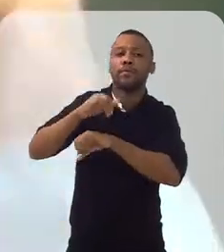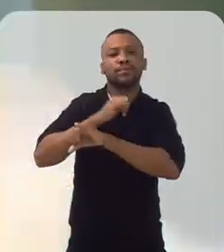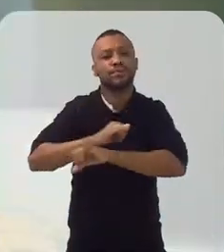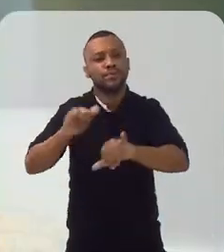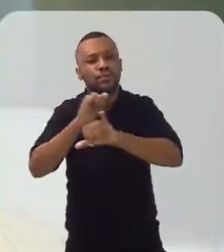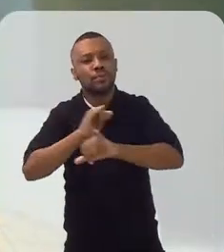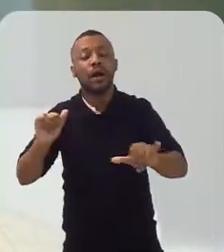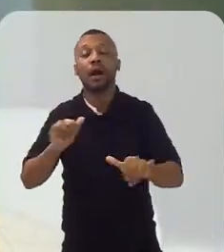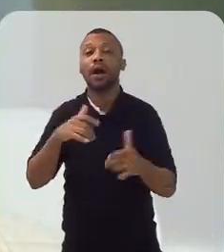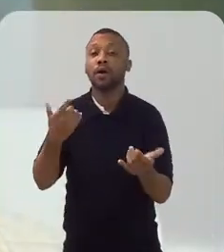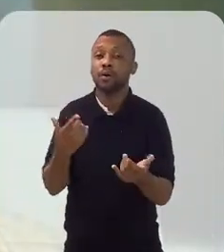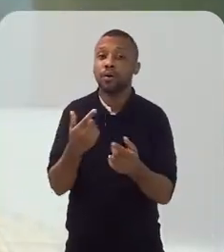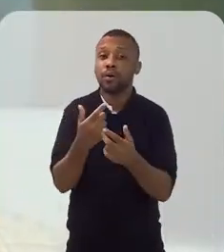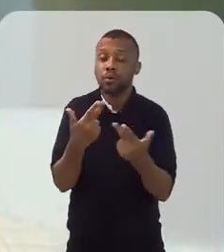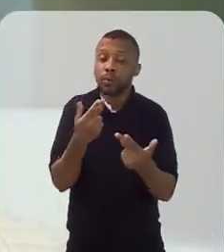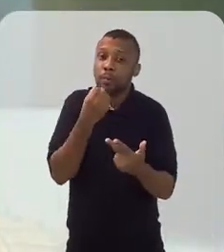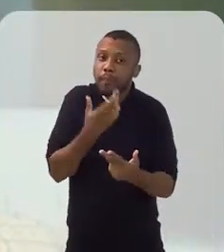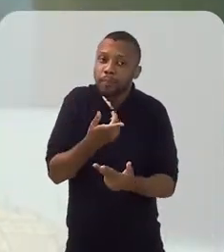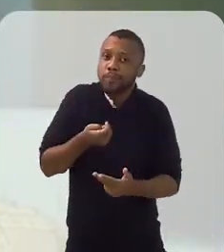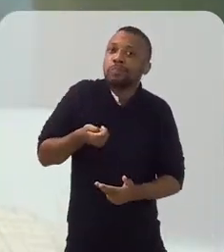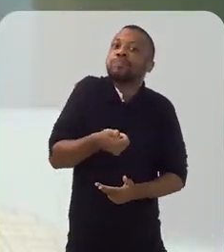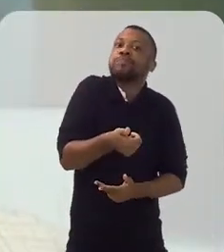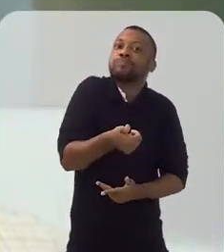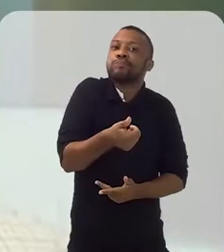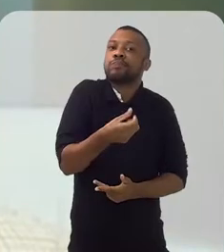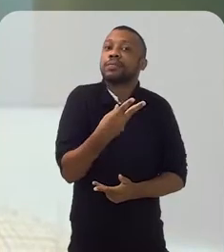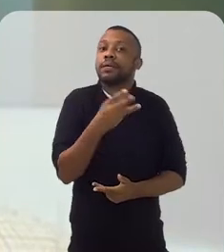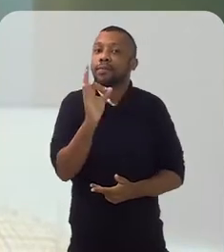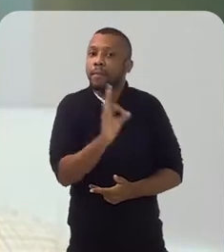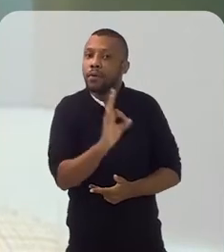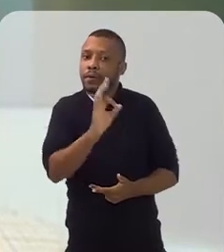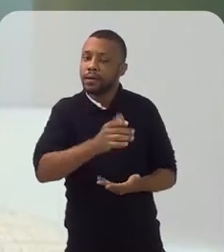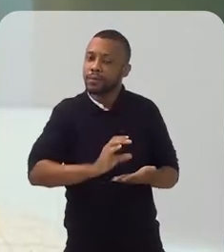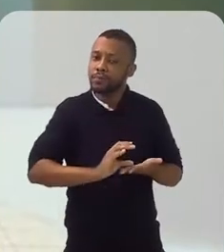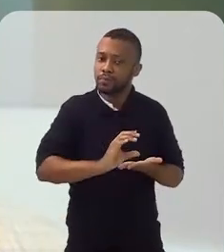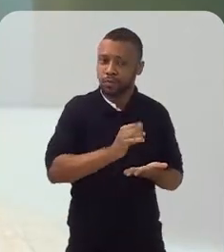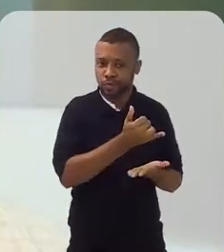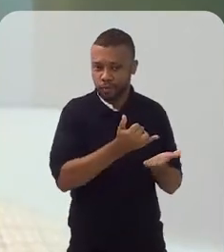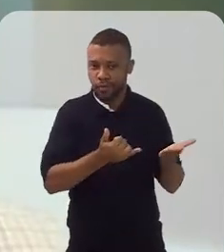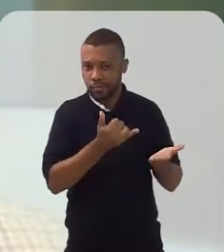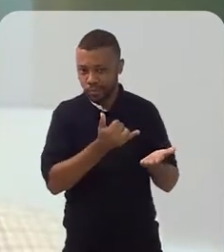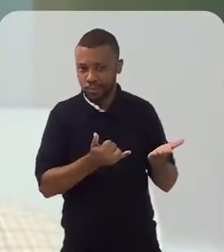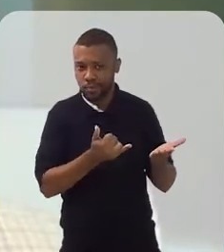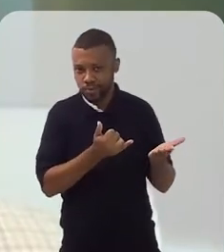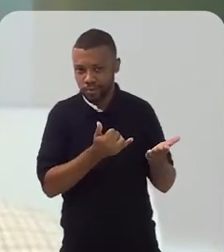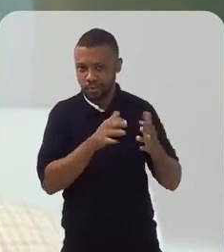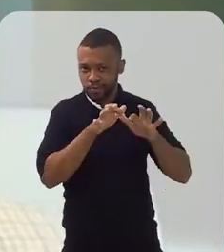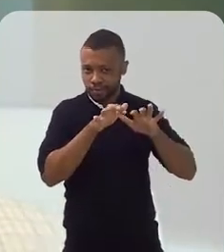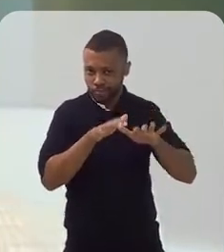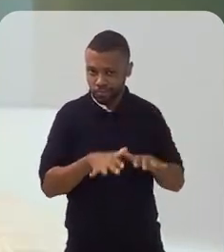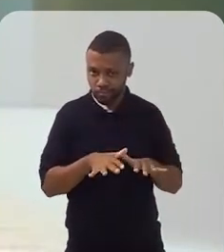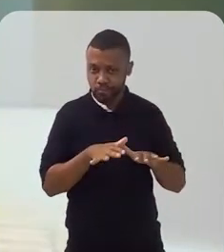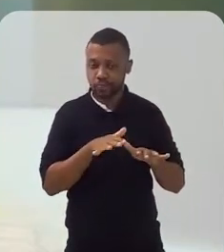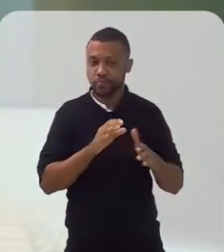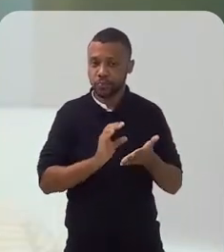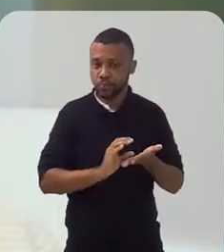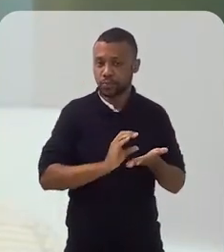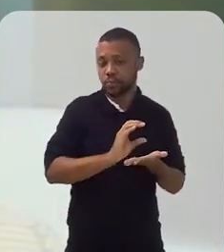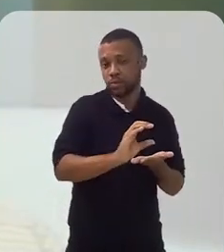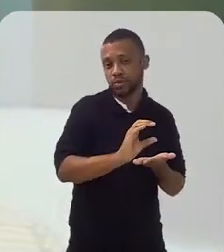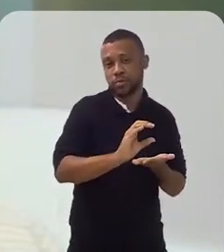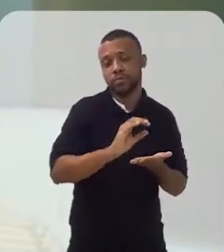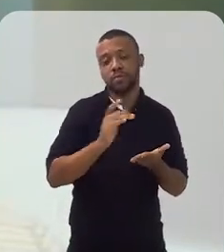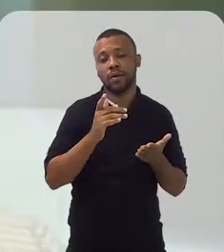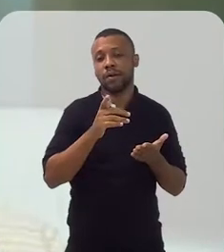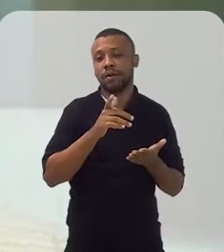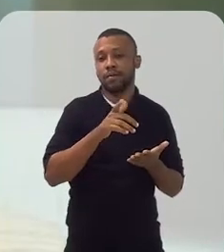benefício da destinação de 3% do imposto devido para os fundos da